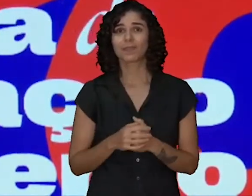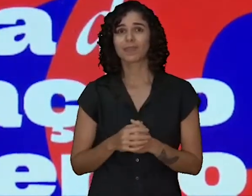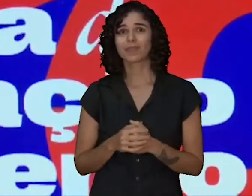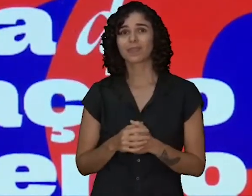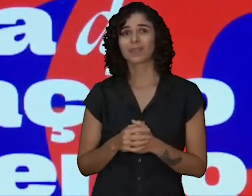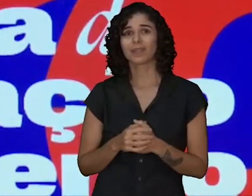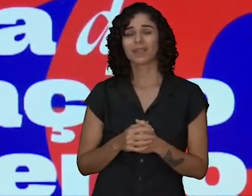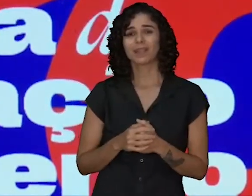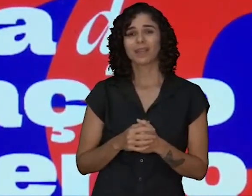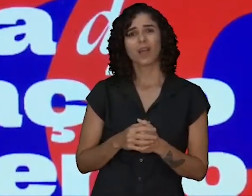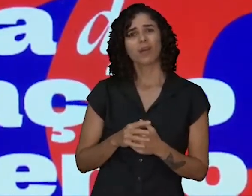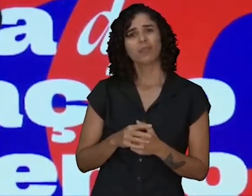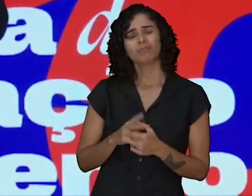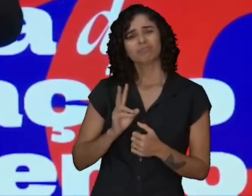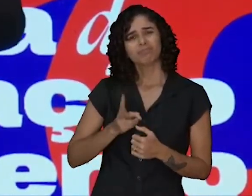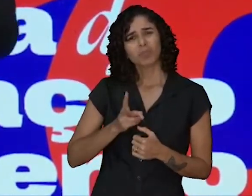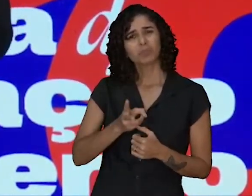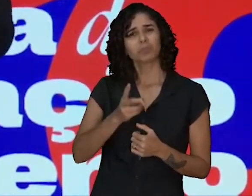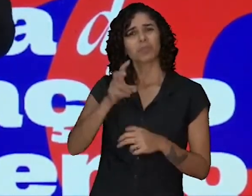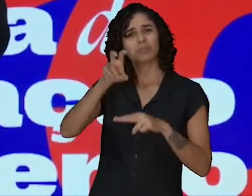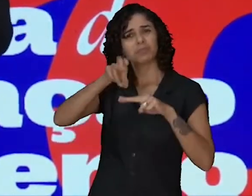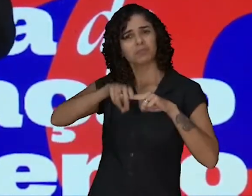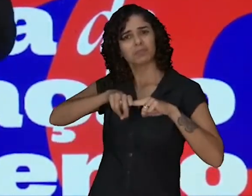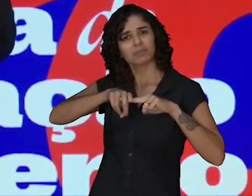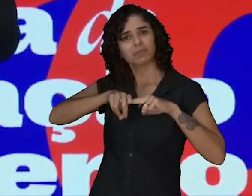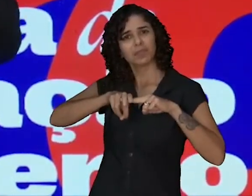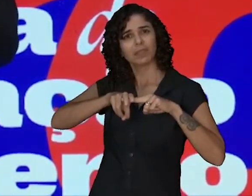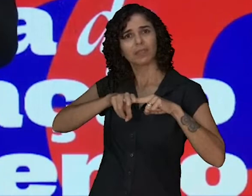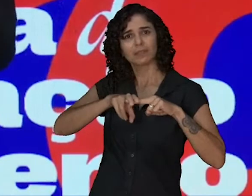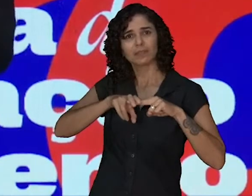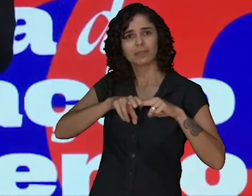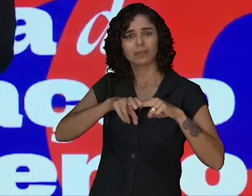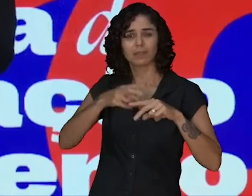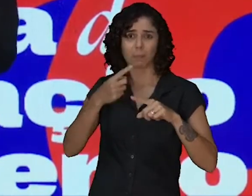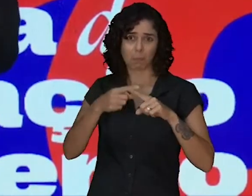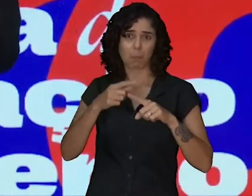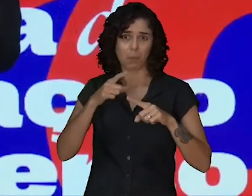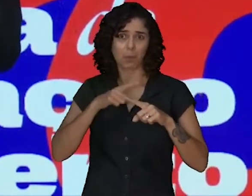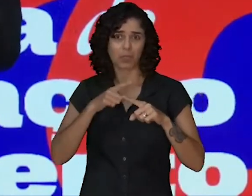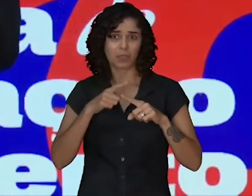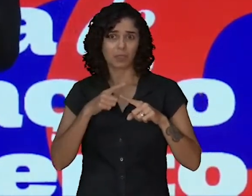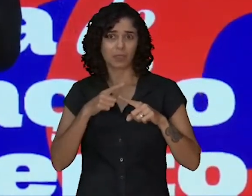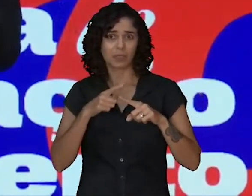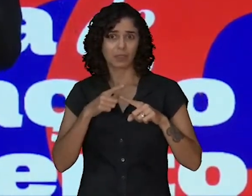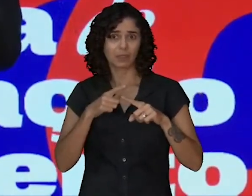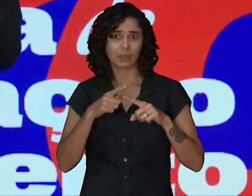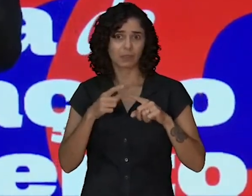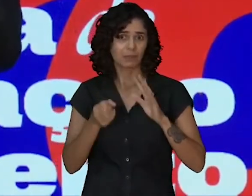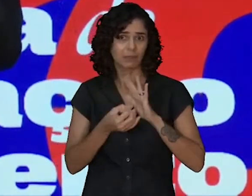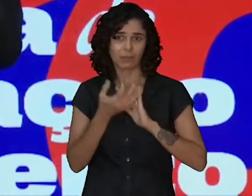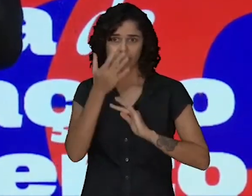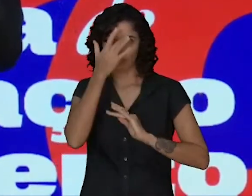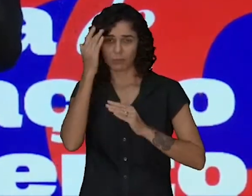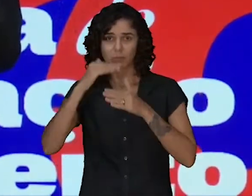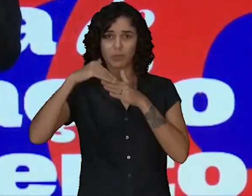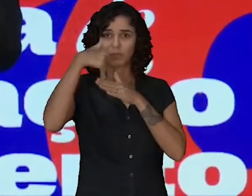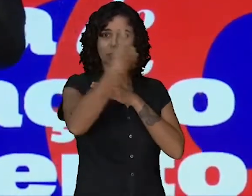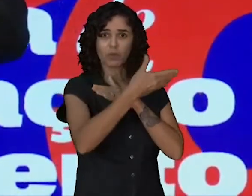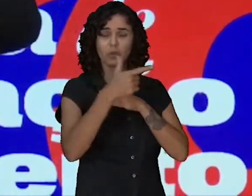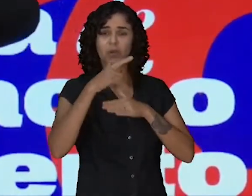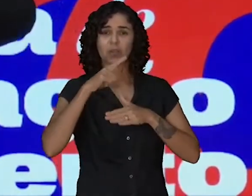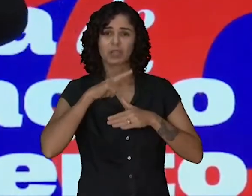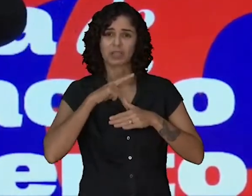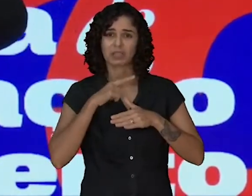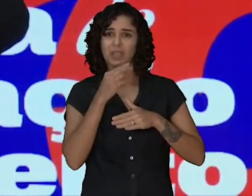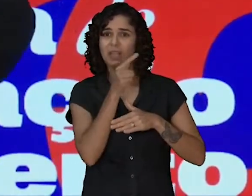ficaram sentados porque tem fora, tem gente, tem negócio de comida aí